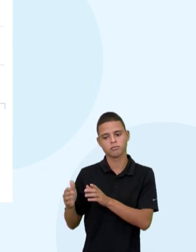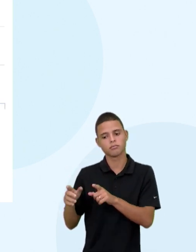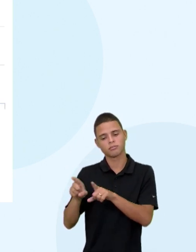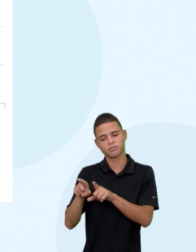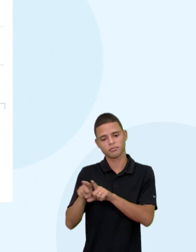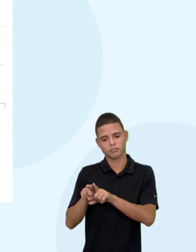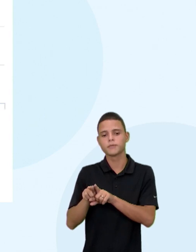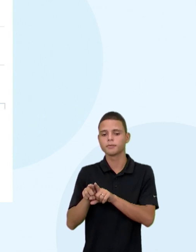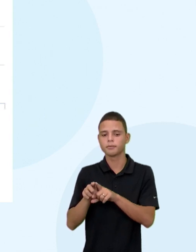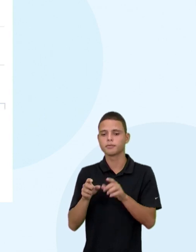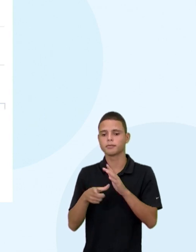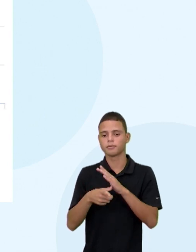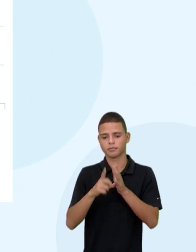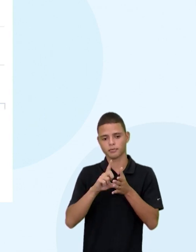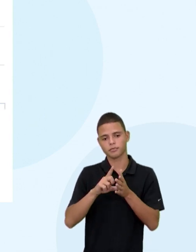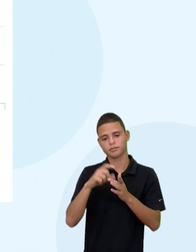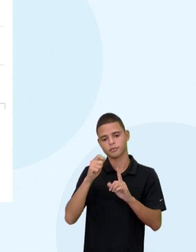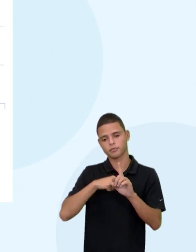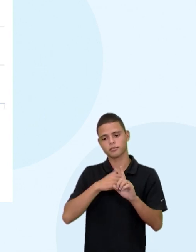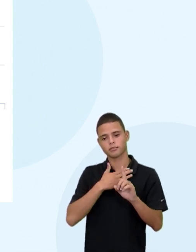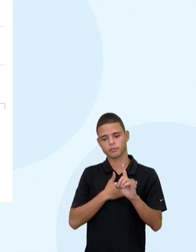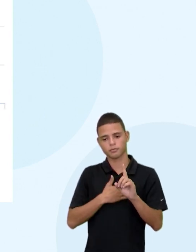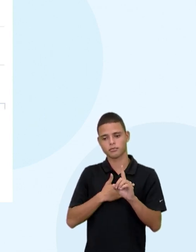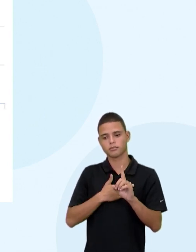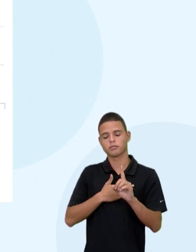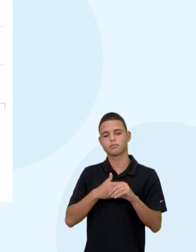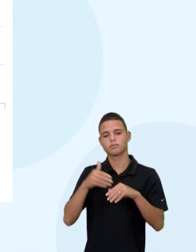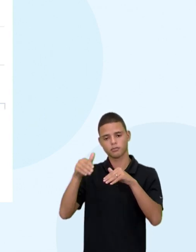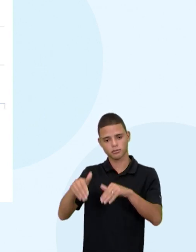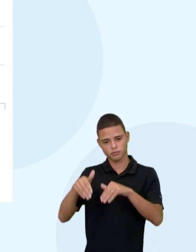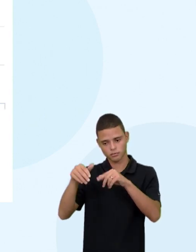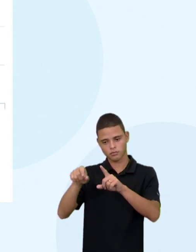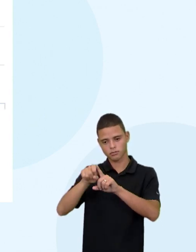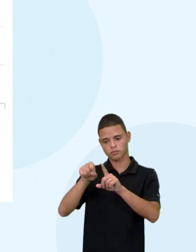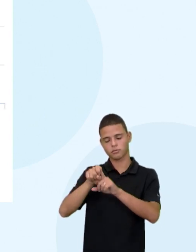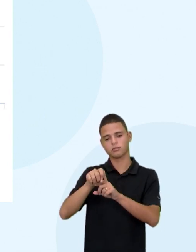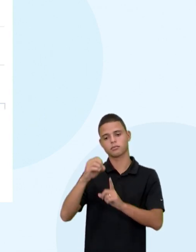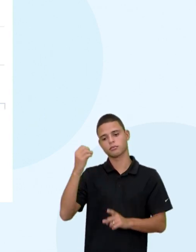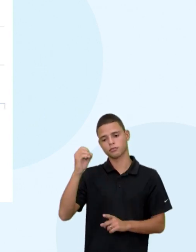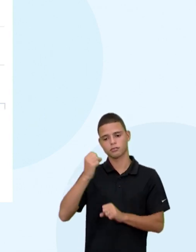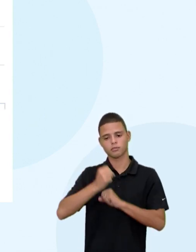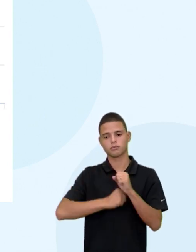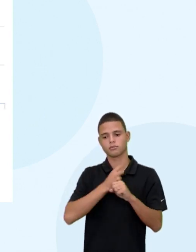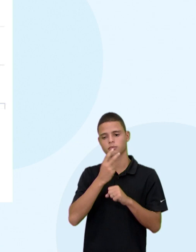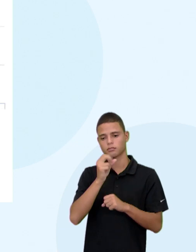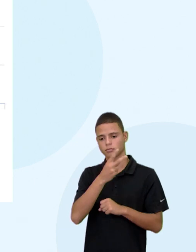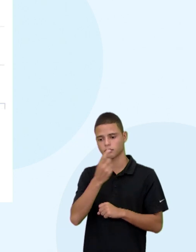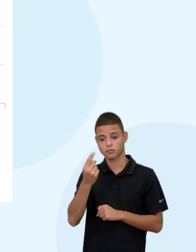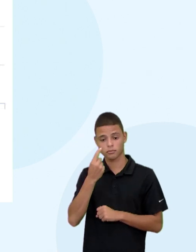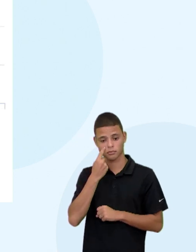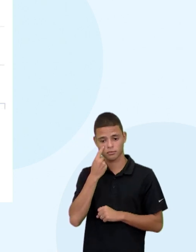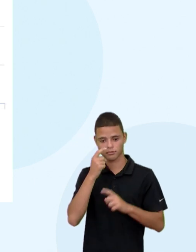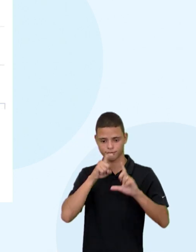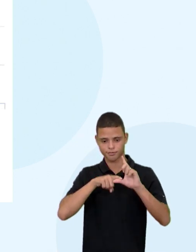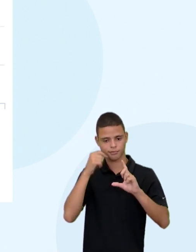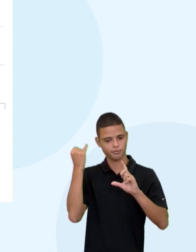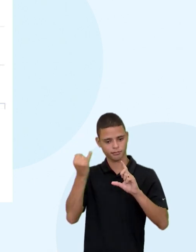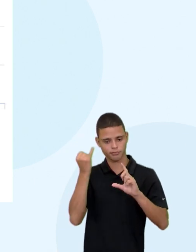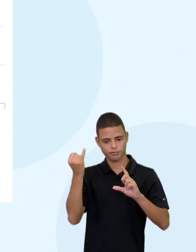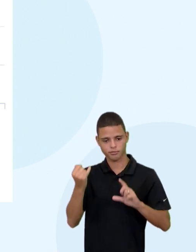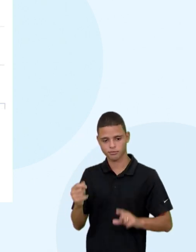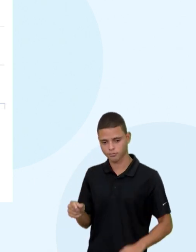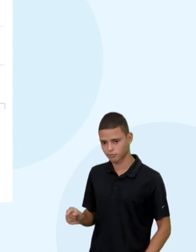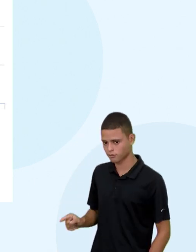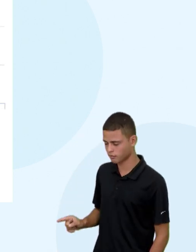aí de agosto, setembro, outubro de 2021. E vejam lá a fonte, ó, que é importante quando você faz uma pesquisa.